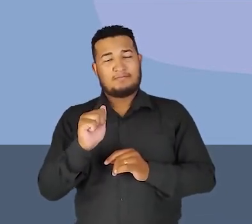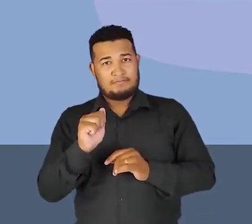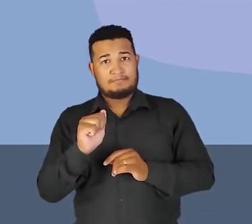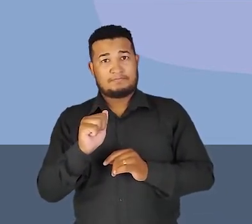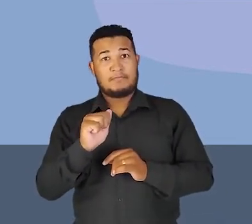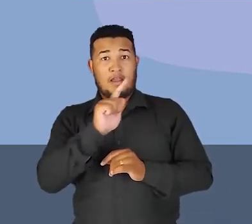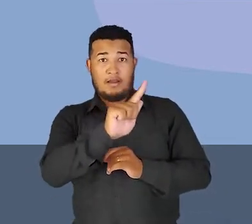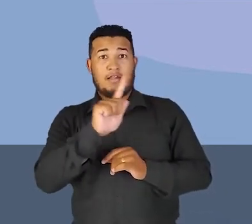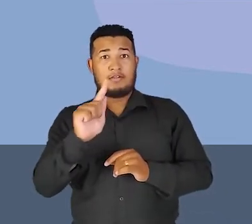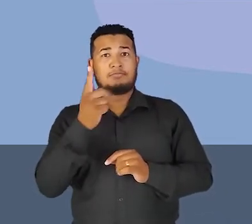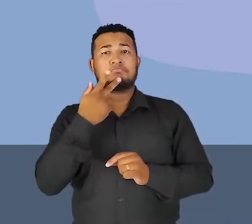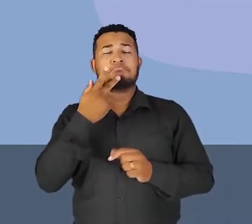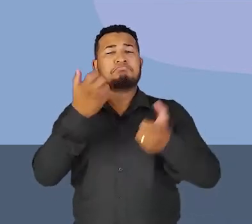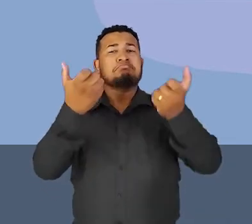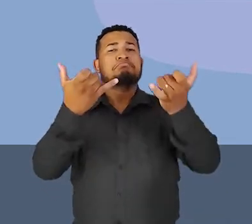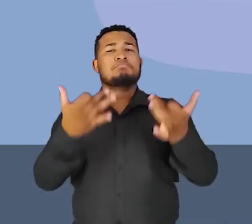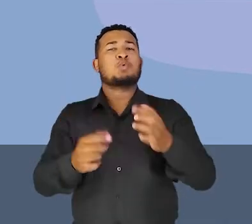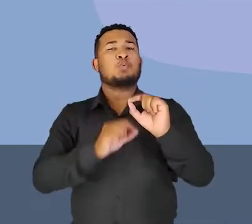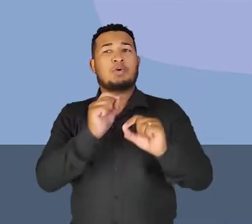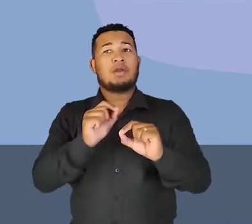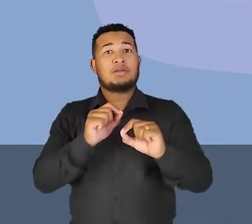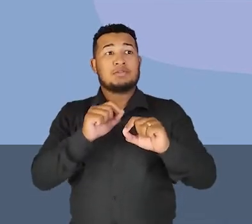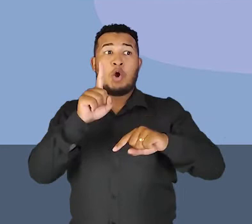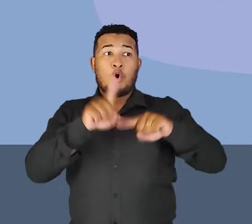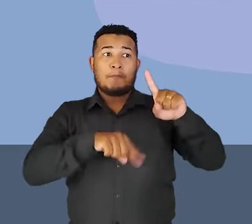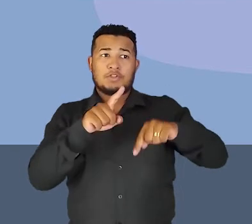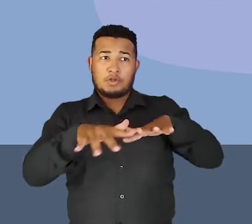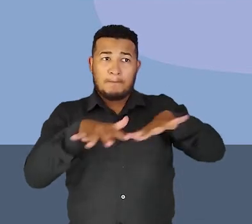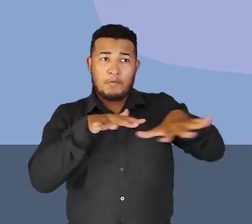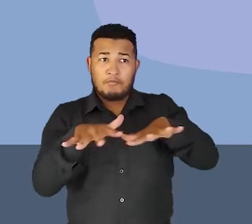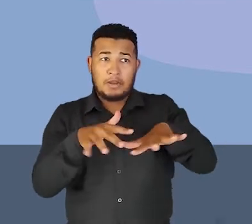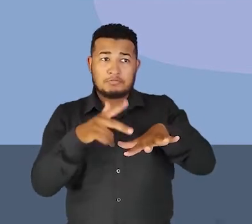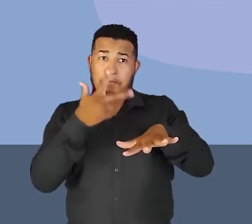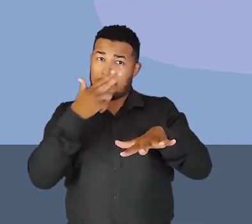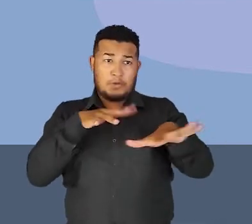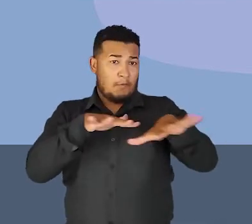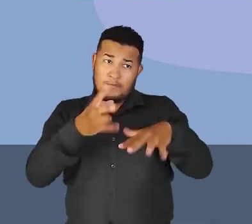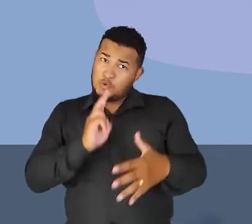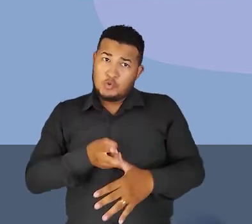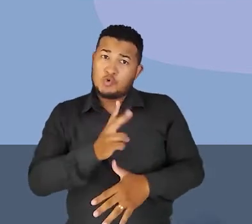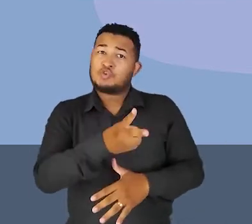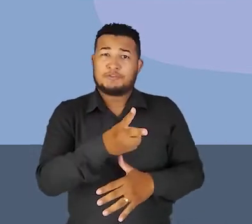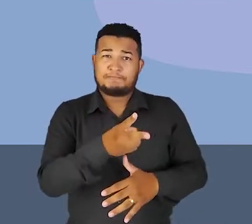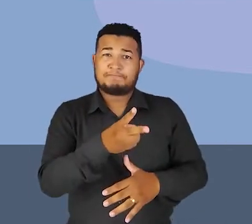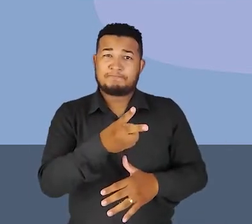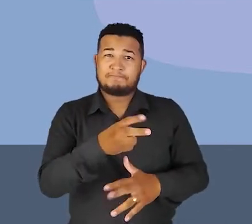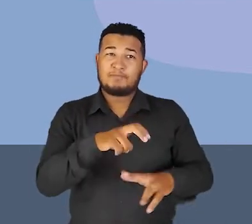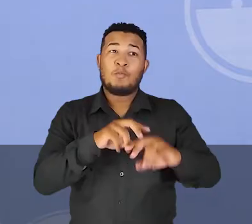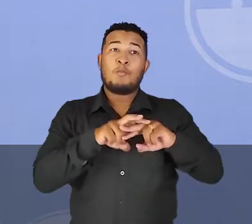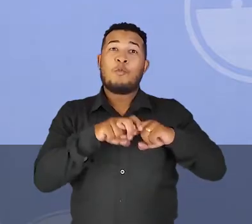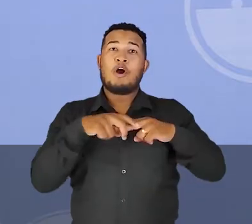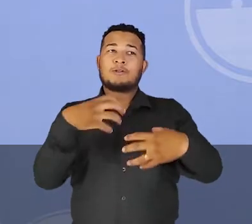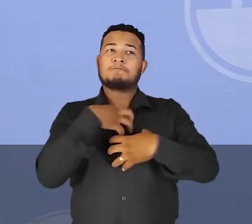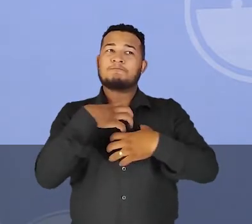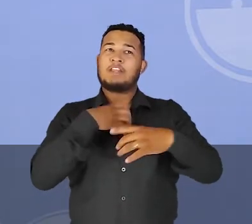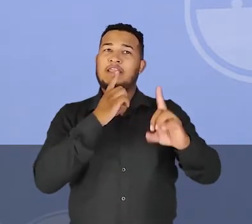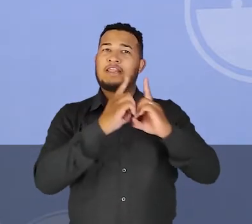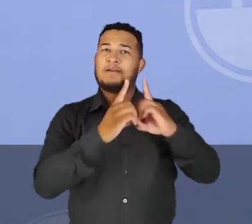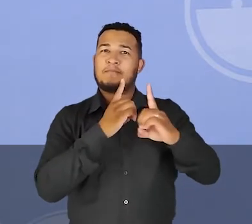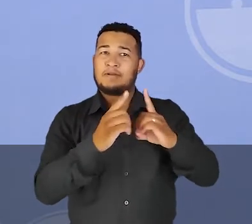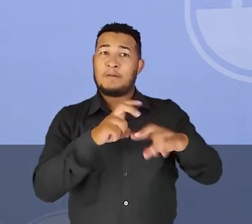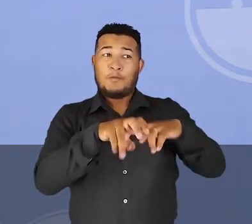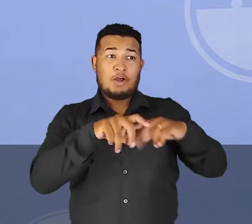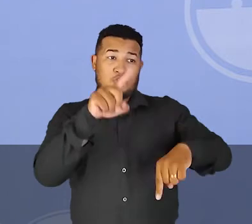Segundo Galileu, um corpo em movimento tende a ficar em movimento. E esse estado dinâmico se deve ao